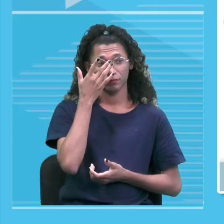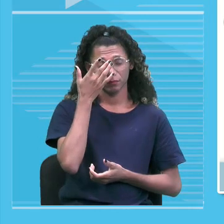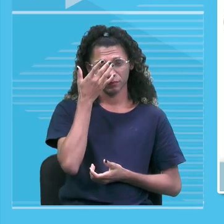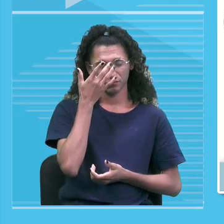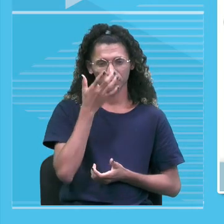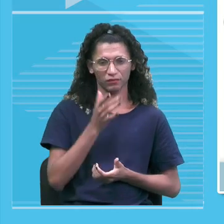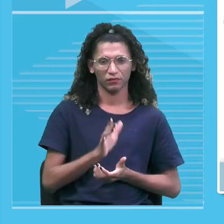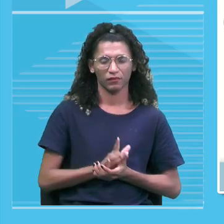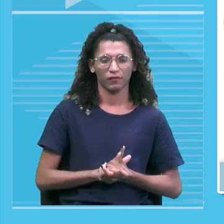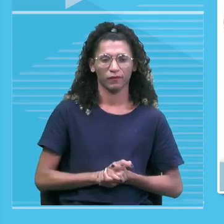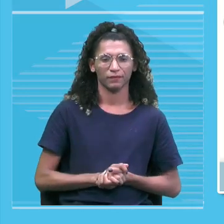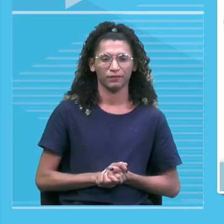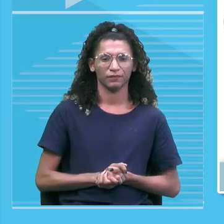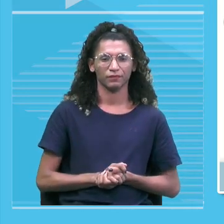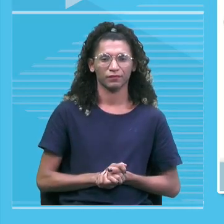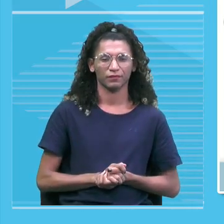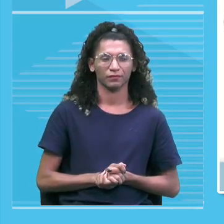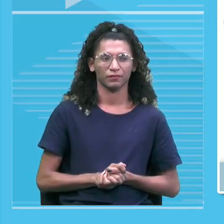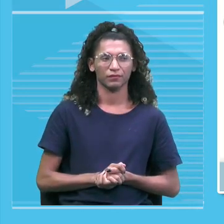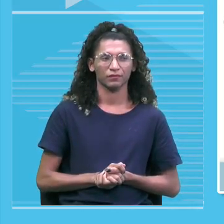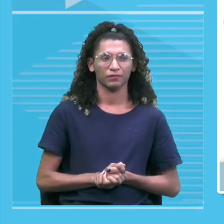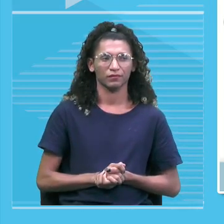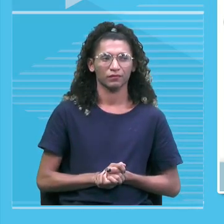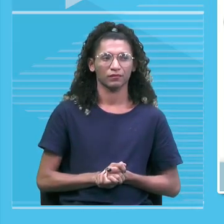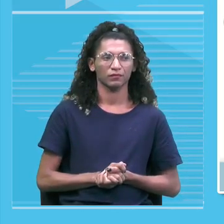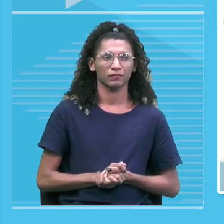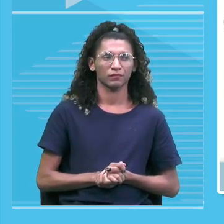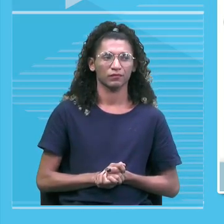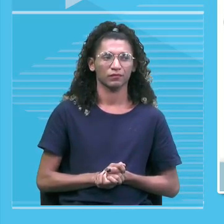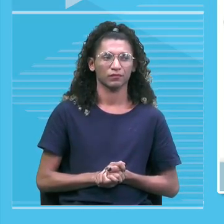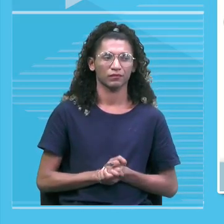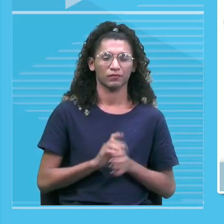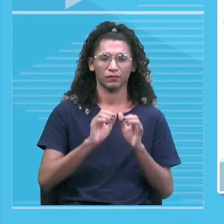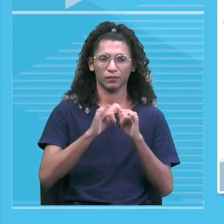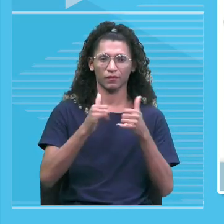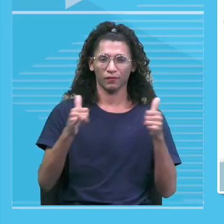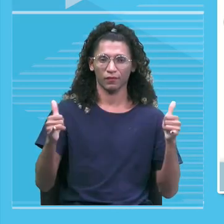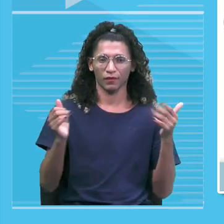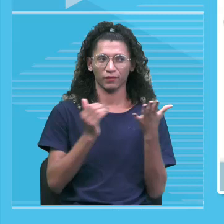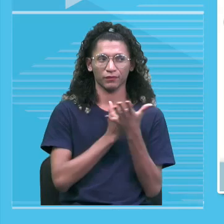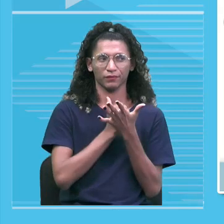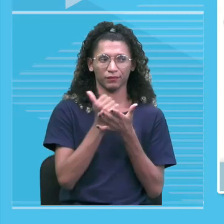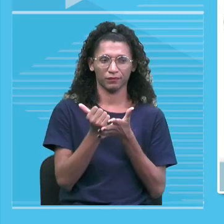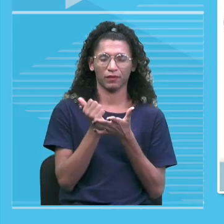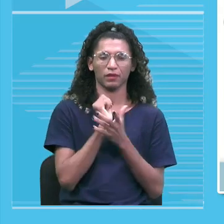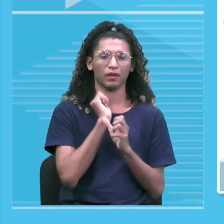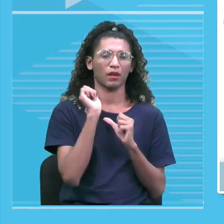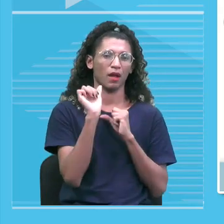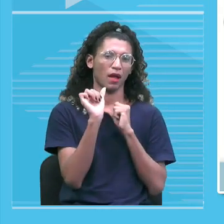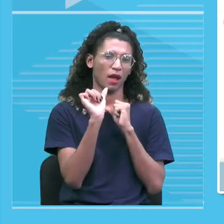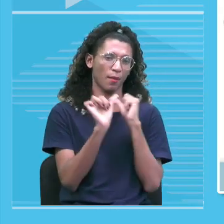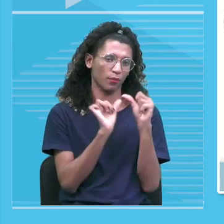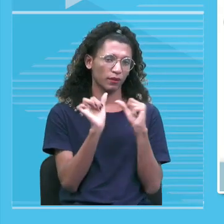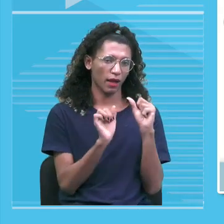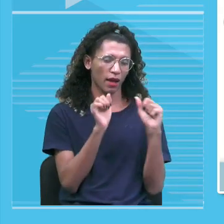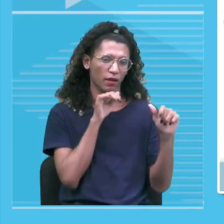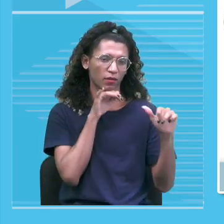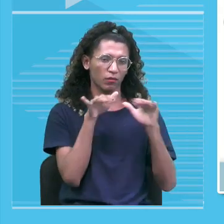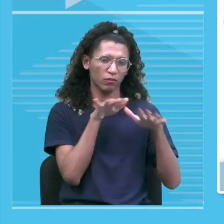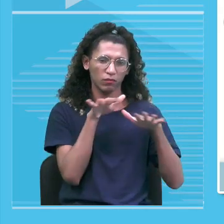tá os elétrons quando eles oscilam quando eles vibram